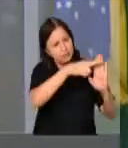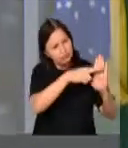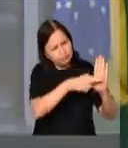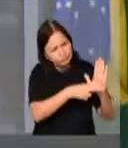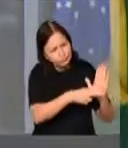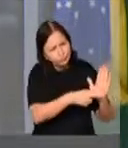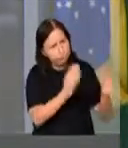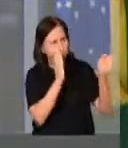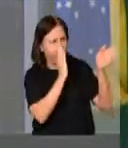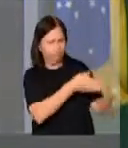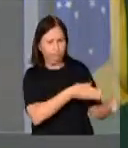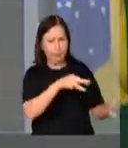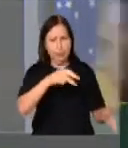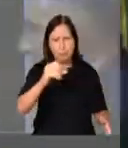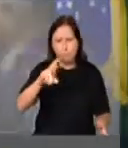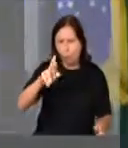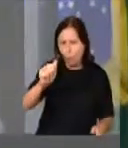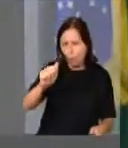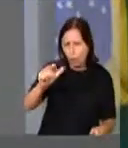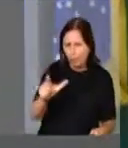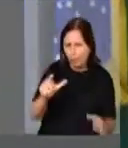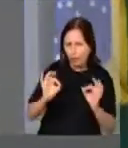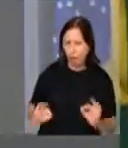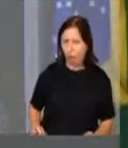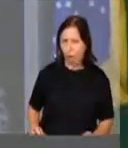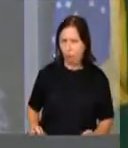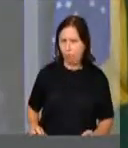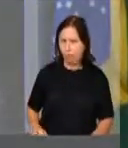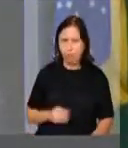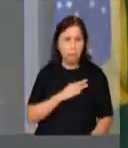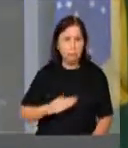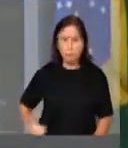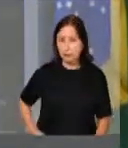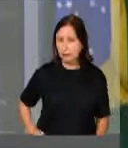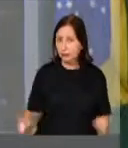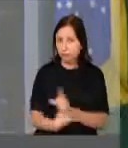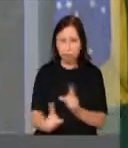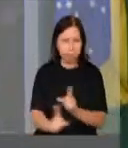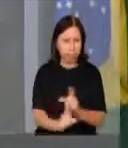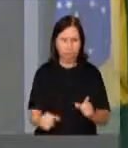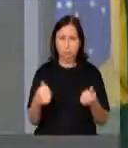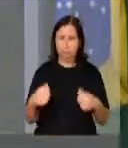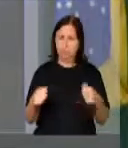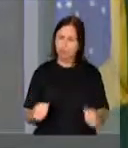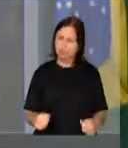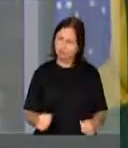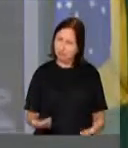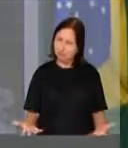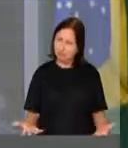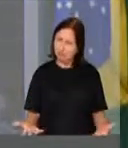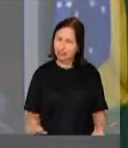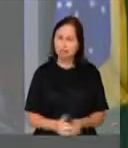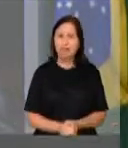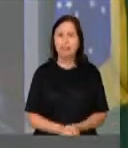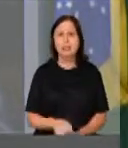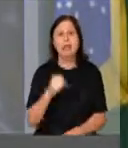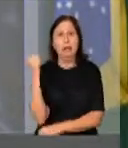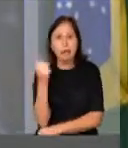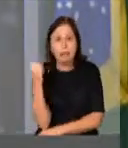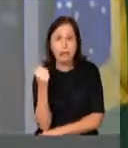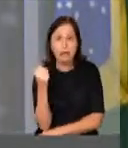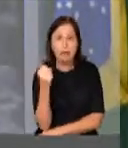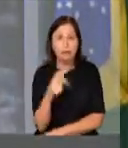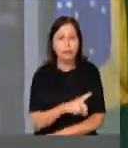reputação ilibada, e um ministro não. O ministro tem uma menor relevância. E o mais grave de tudo é essa data